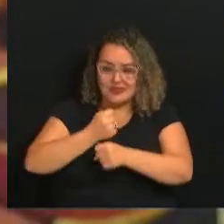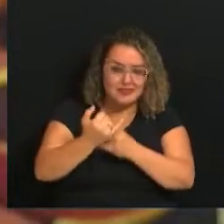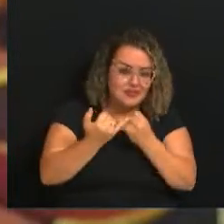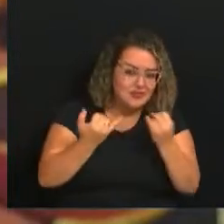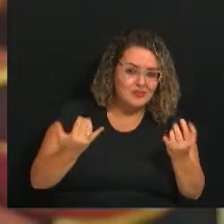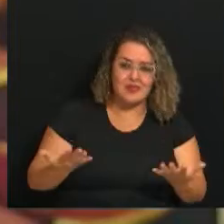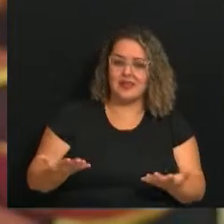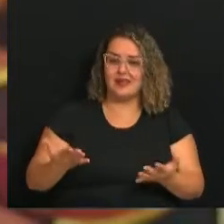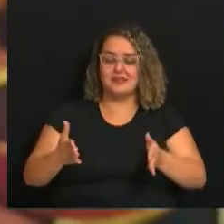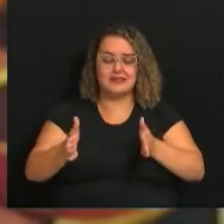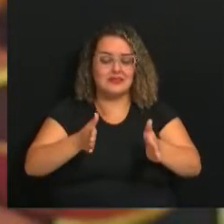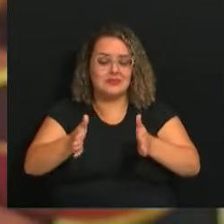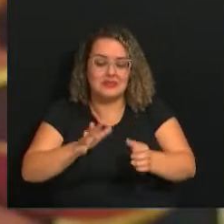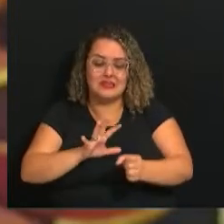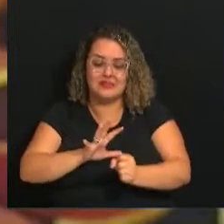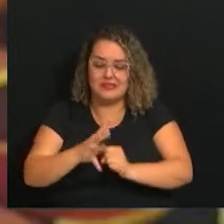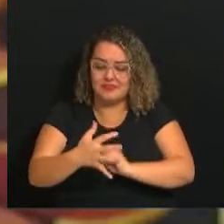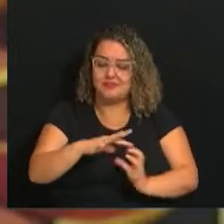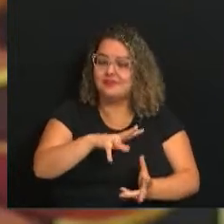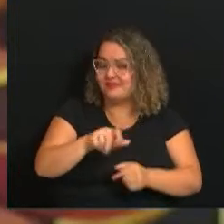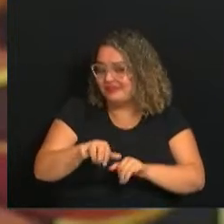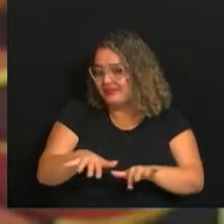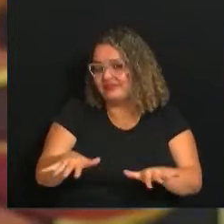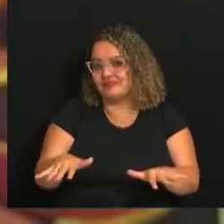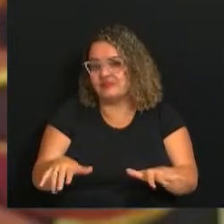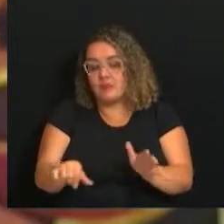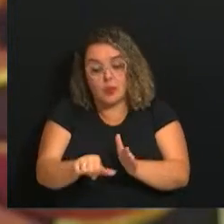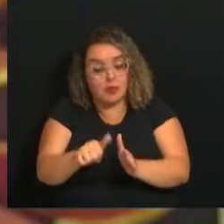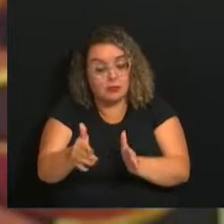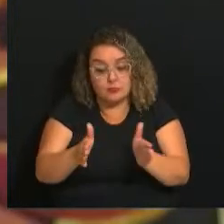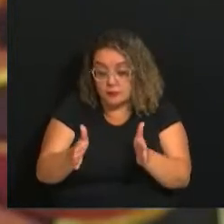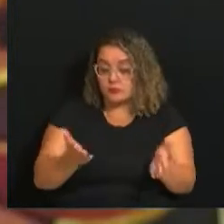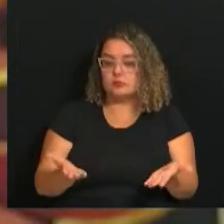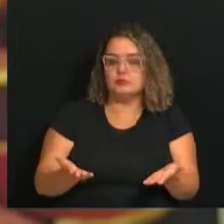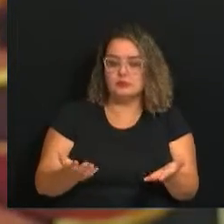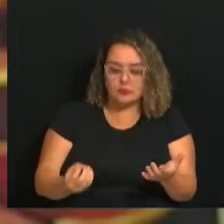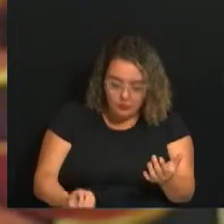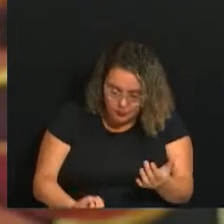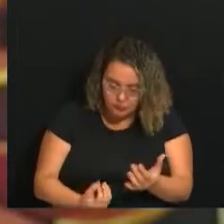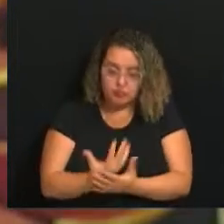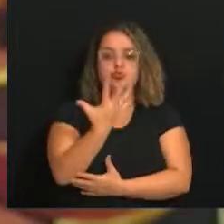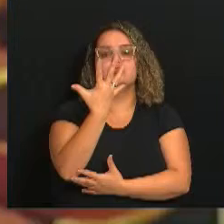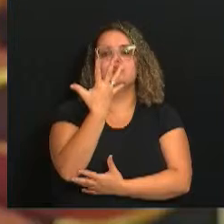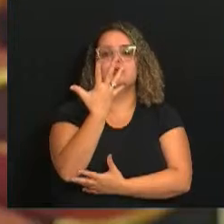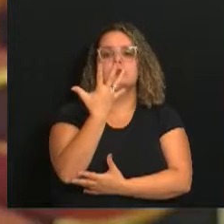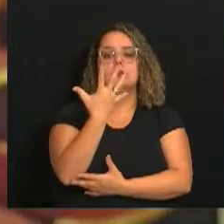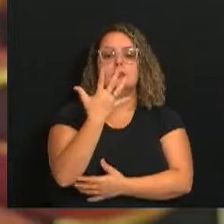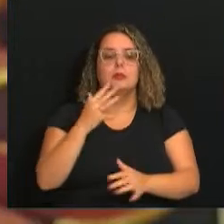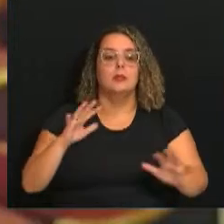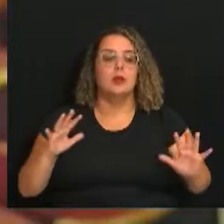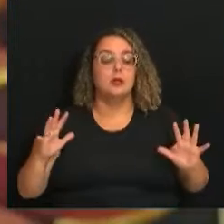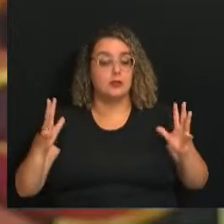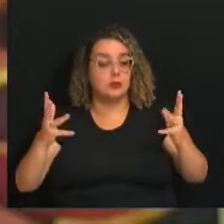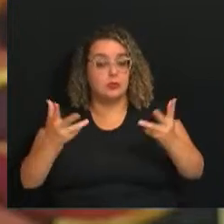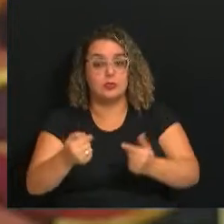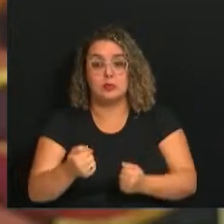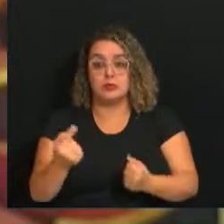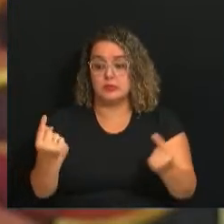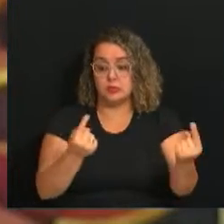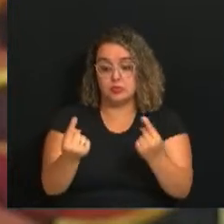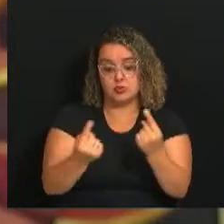oportunidade mais uma vez. Fale um pouquinho sobre essa exposição. Então, assim, é uma coisa de uma dimensão,